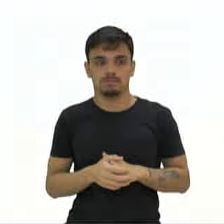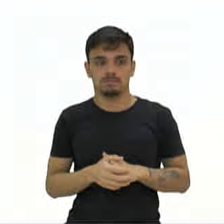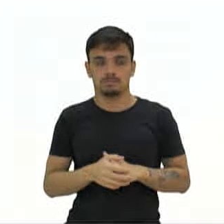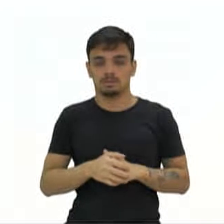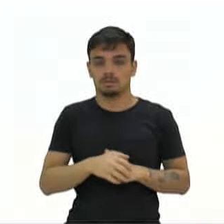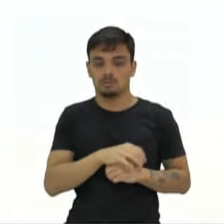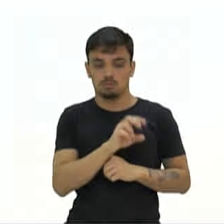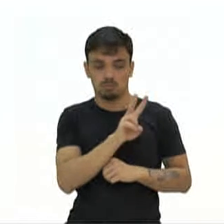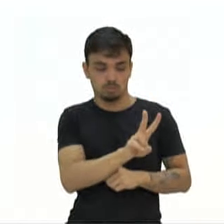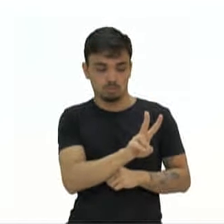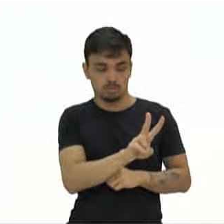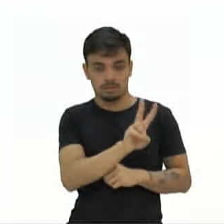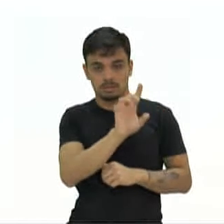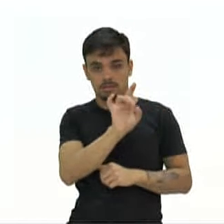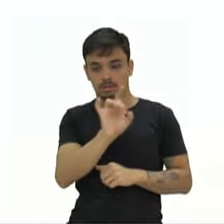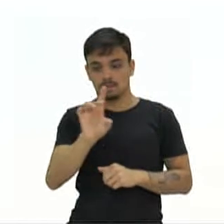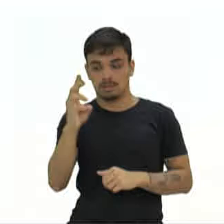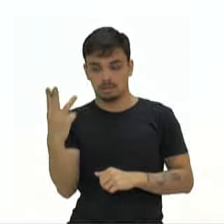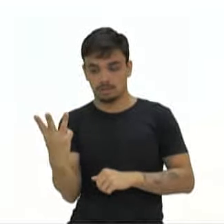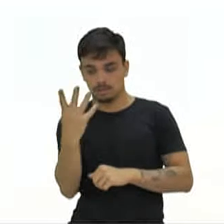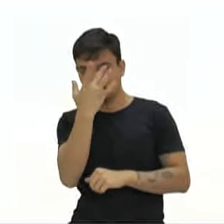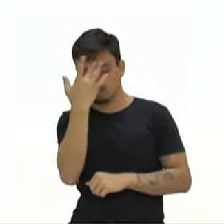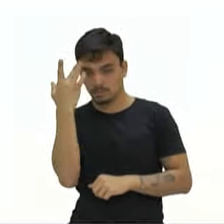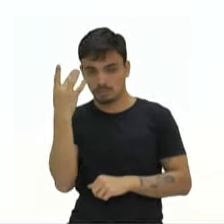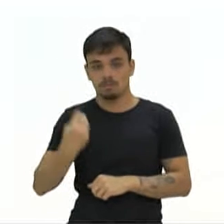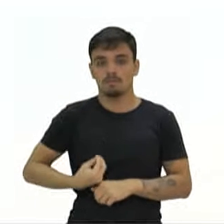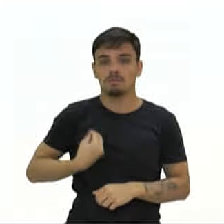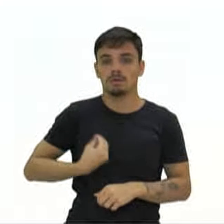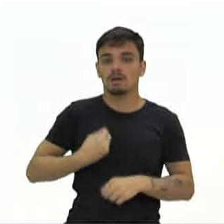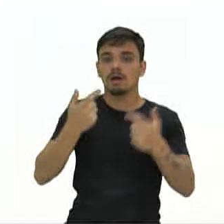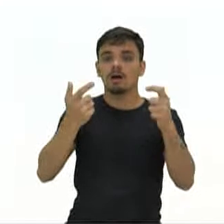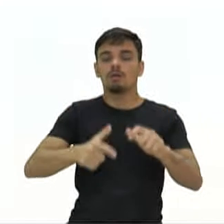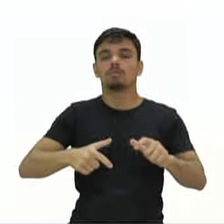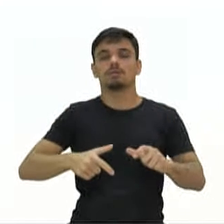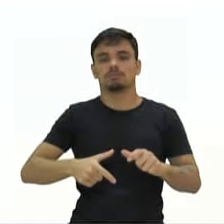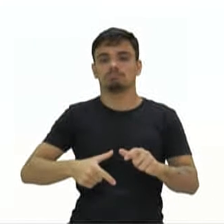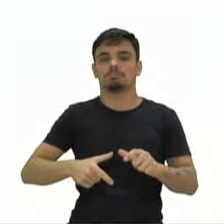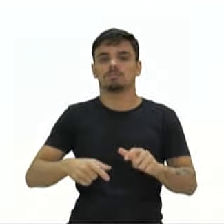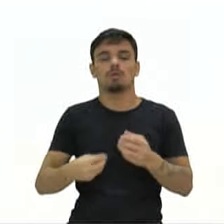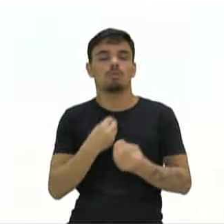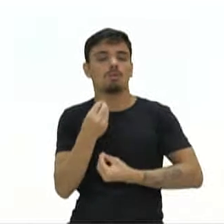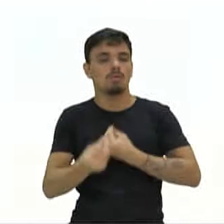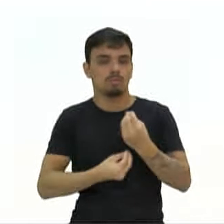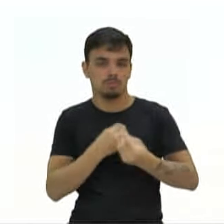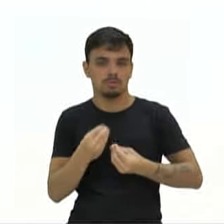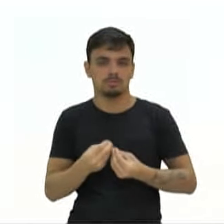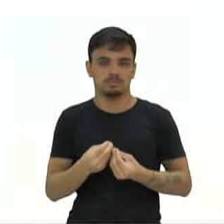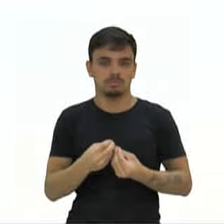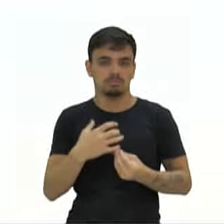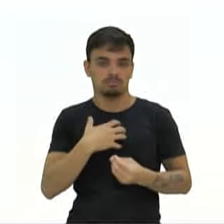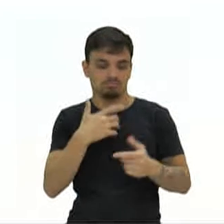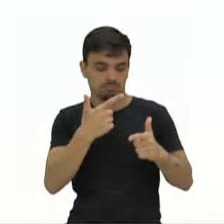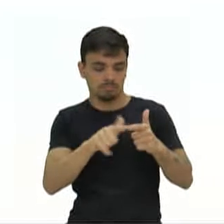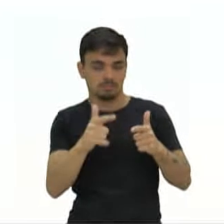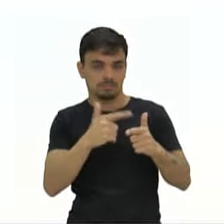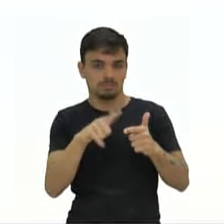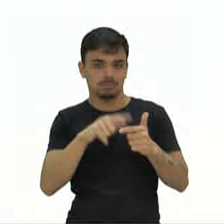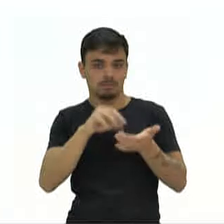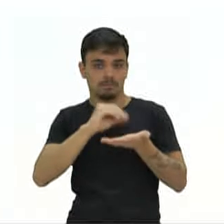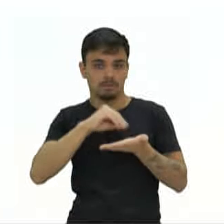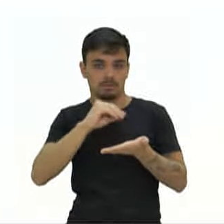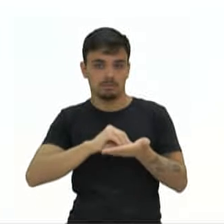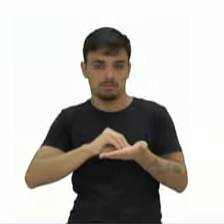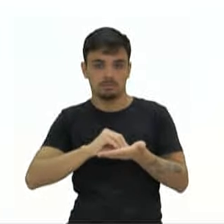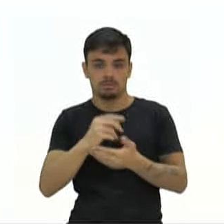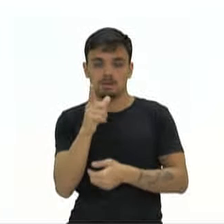Duas de cada 3 pessoas viverão onde? Em situações de carência do H2O.